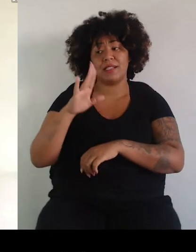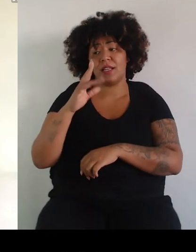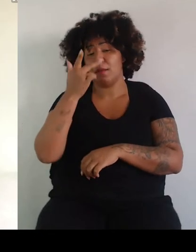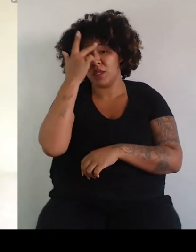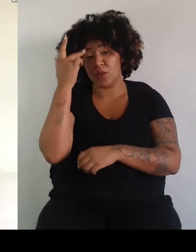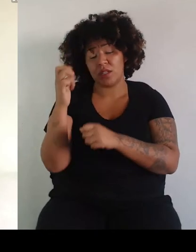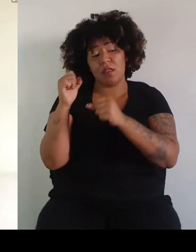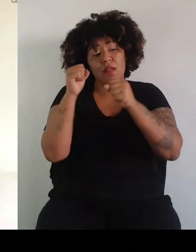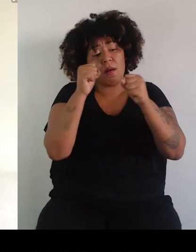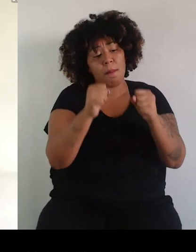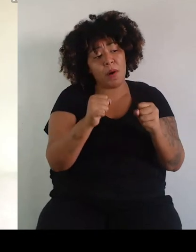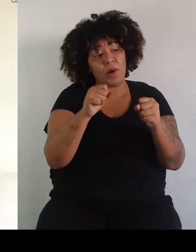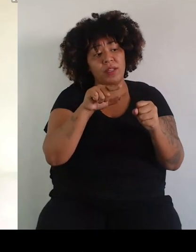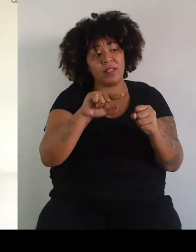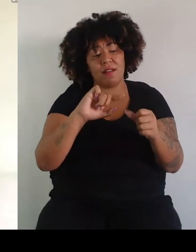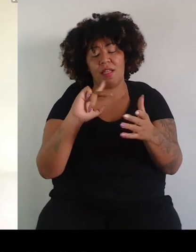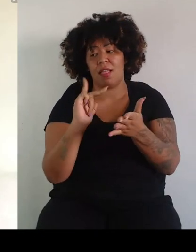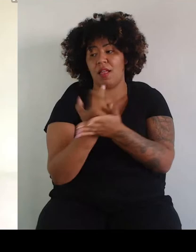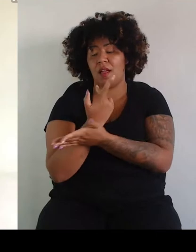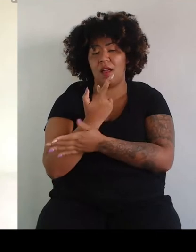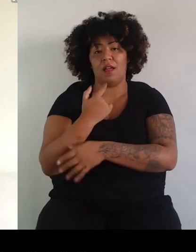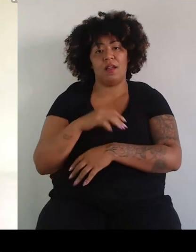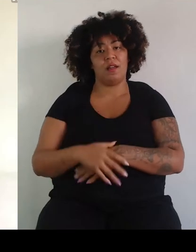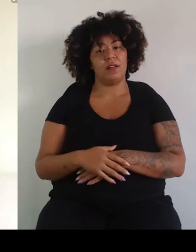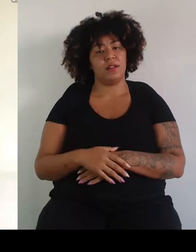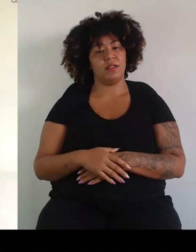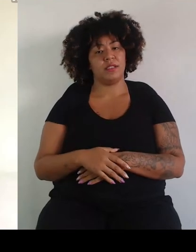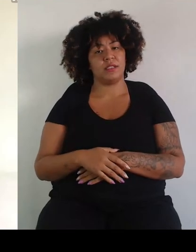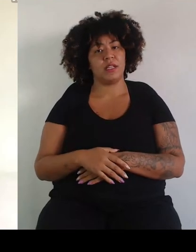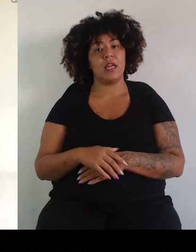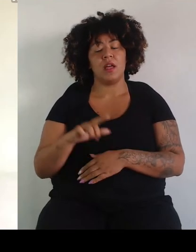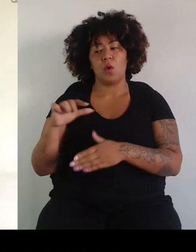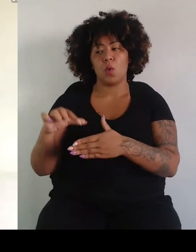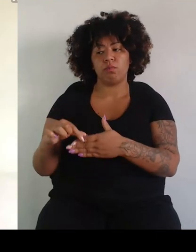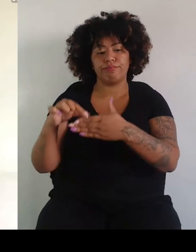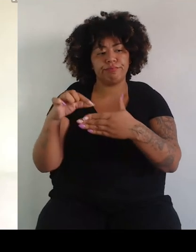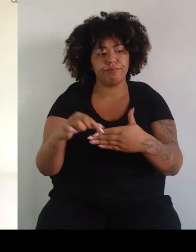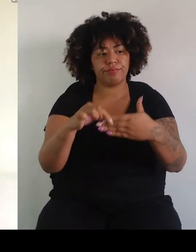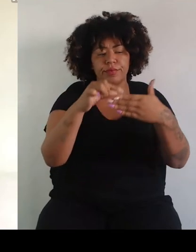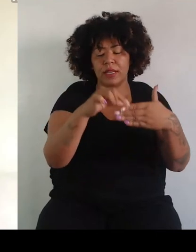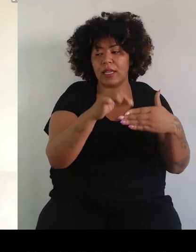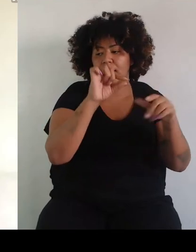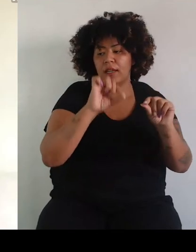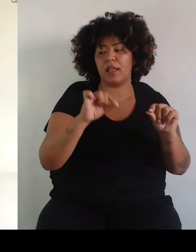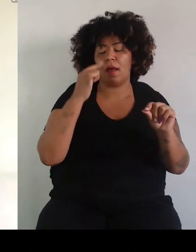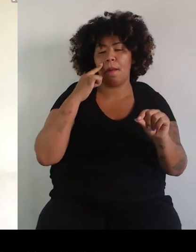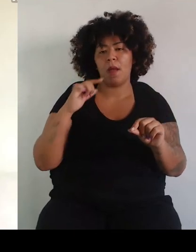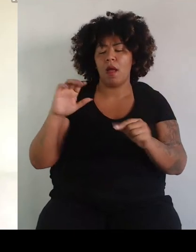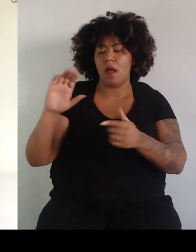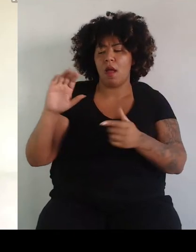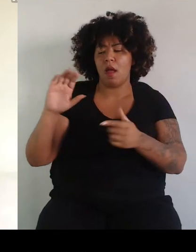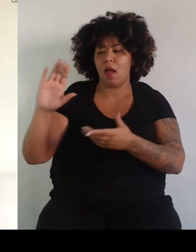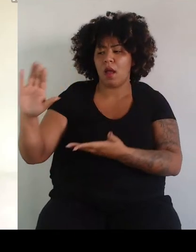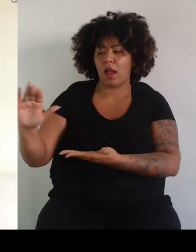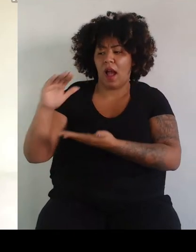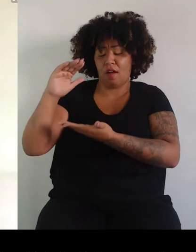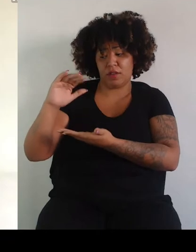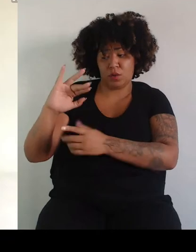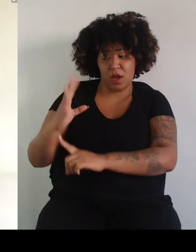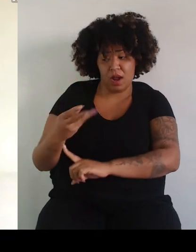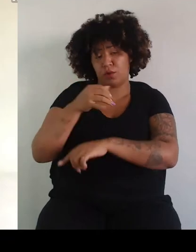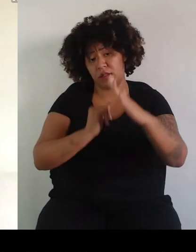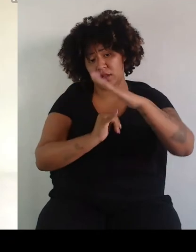comércios que se entregaram completamente a sua obra eu estou falando do Instituto